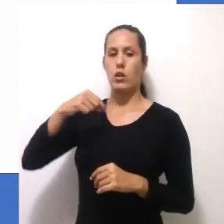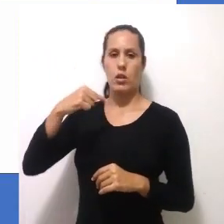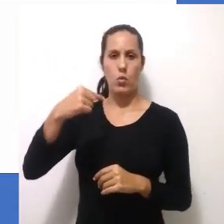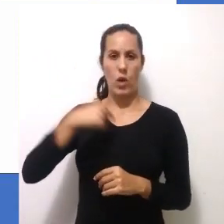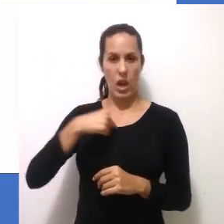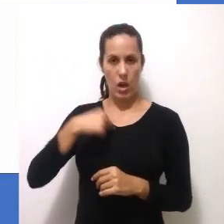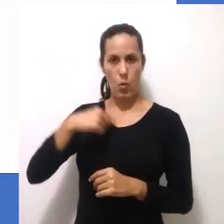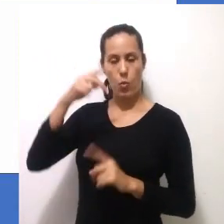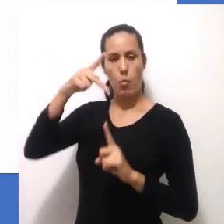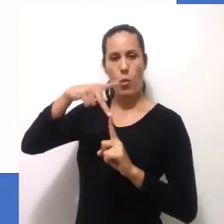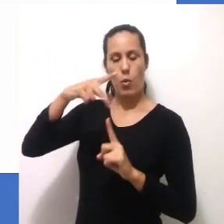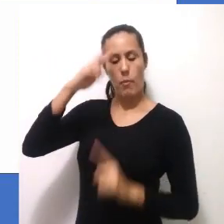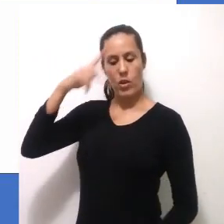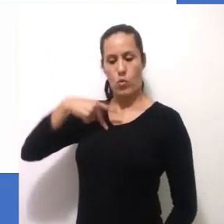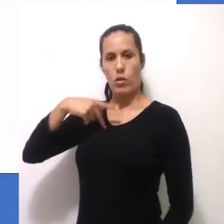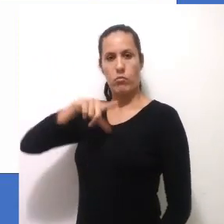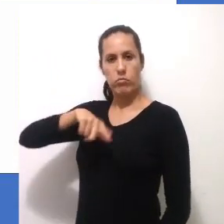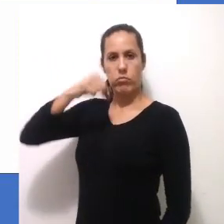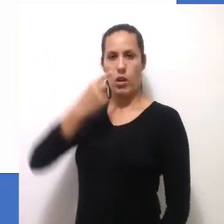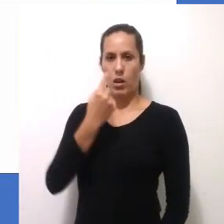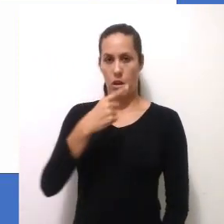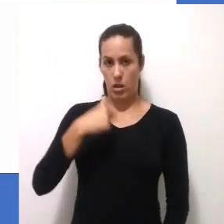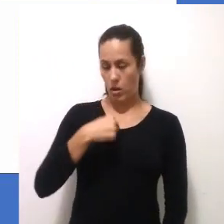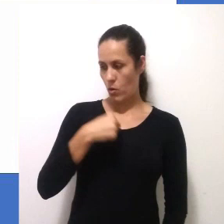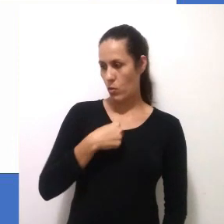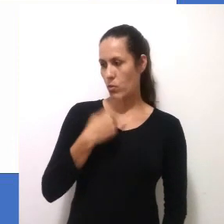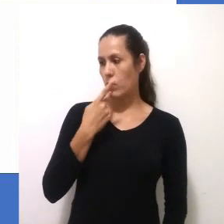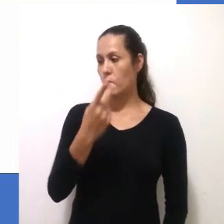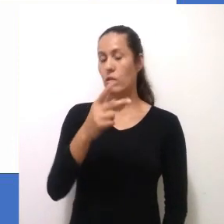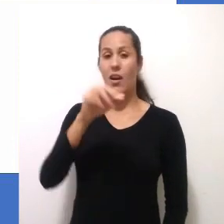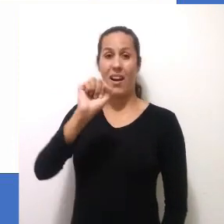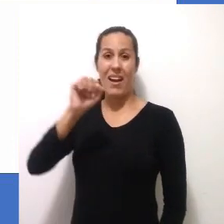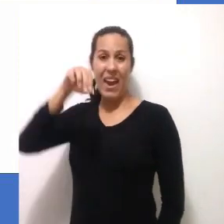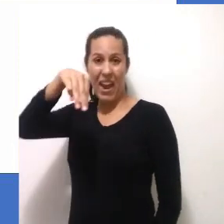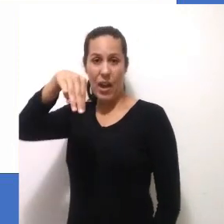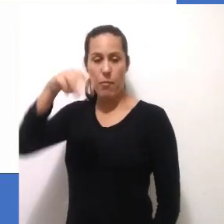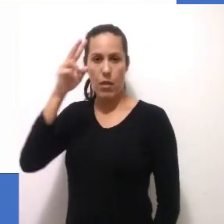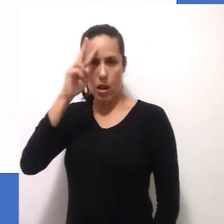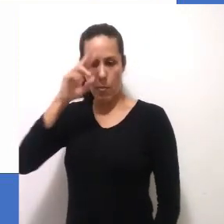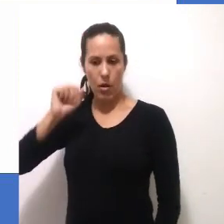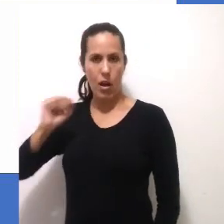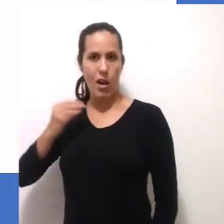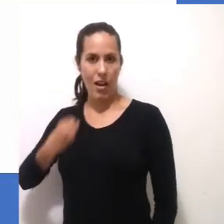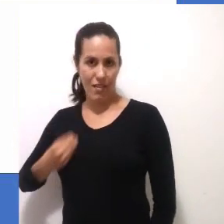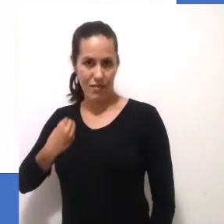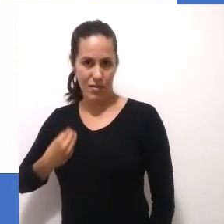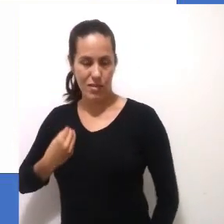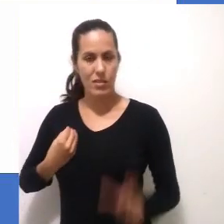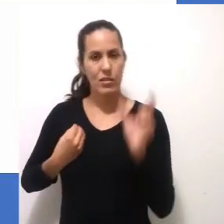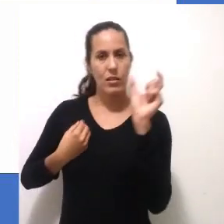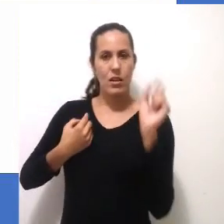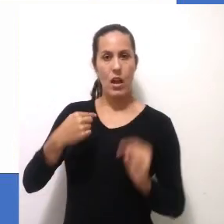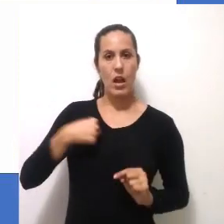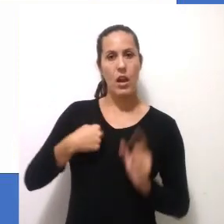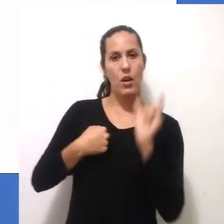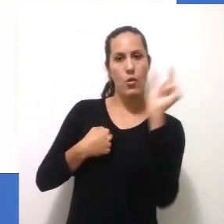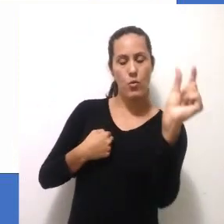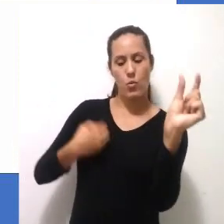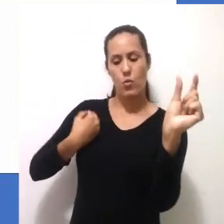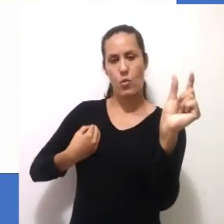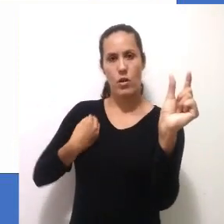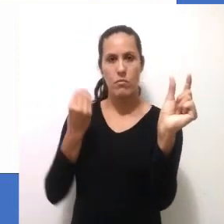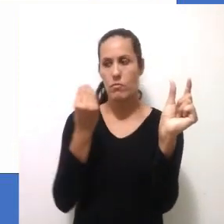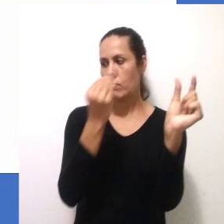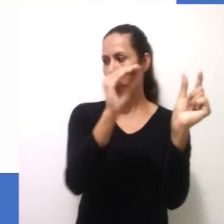eu, e a gente está vendo a combinação aí do lado, am, que no caso estou, e aí a gente vê na sequência going